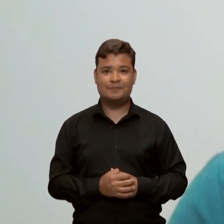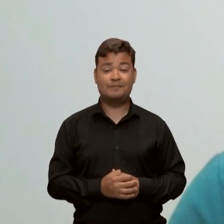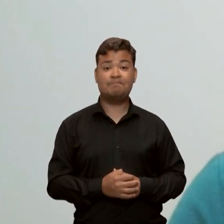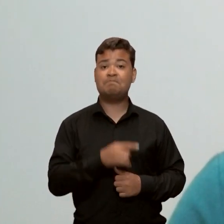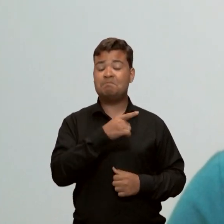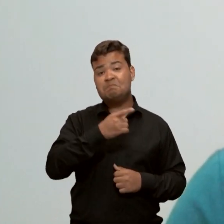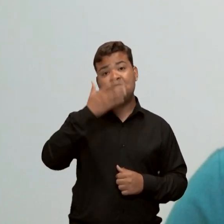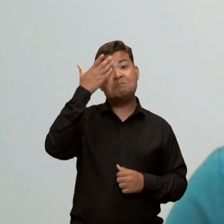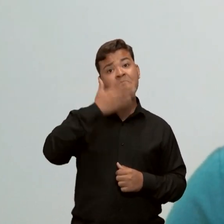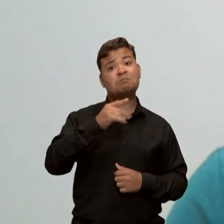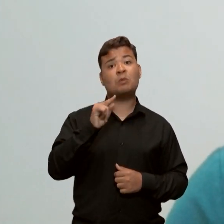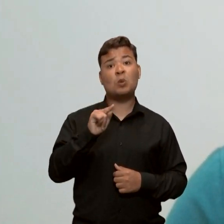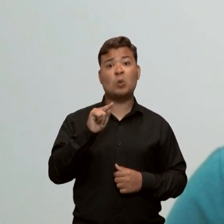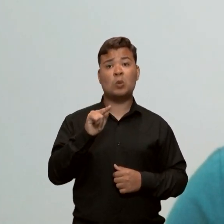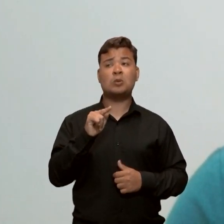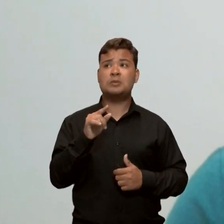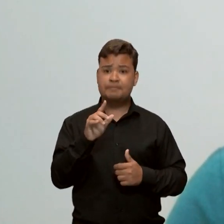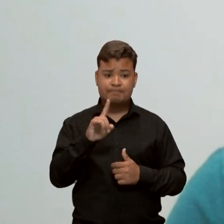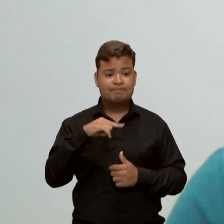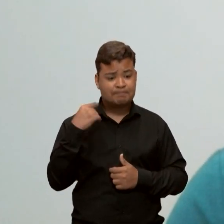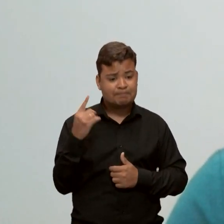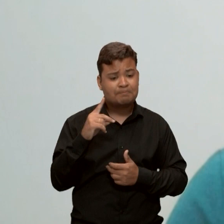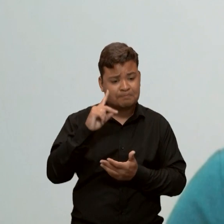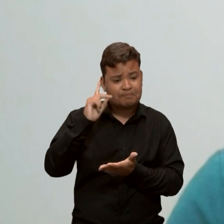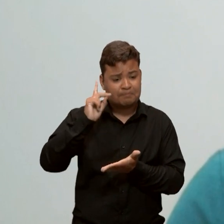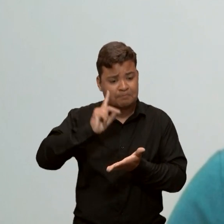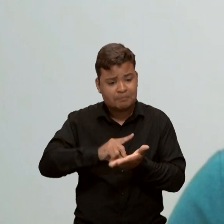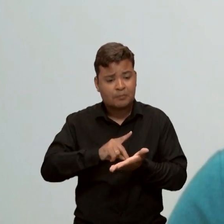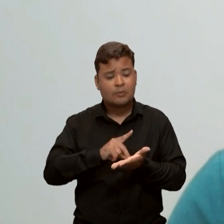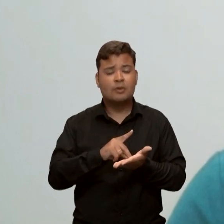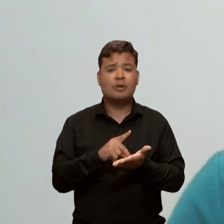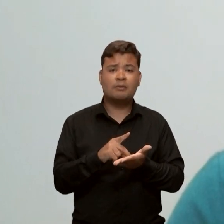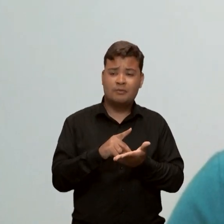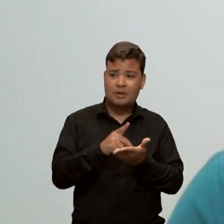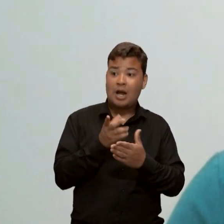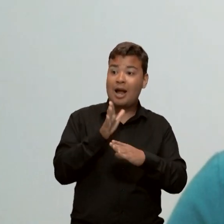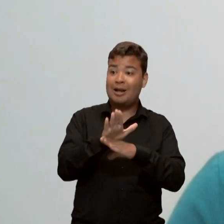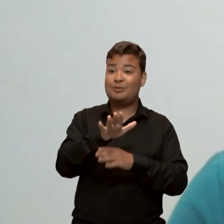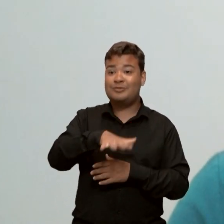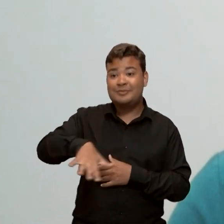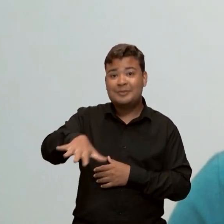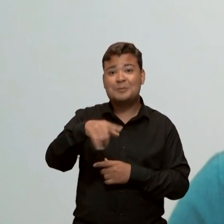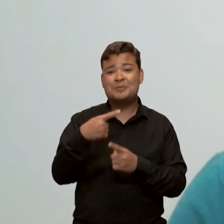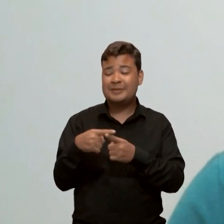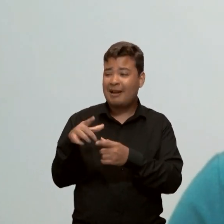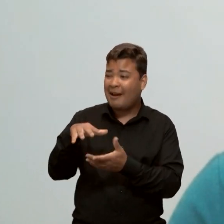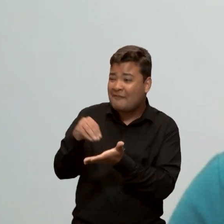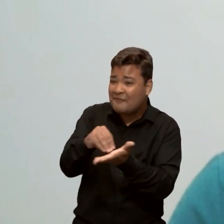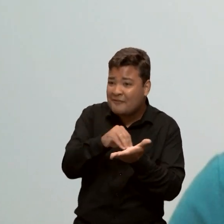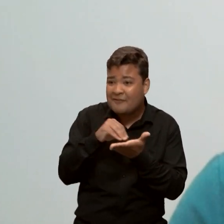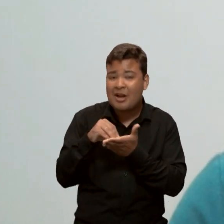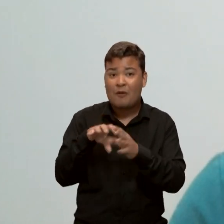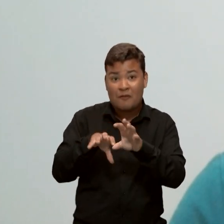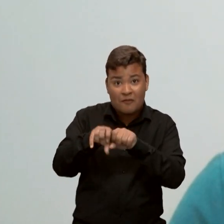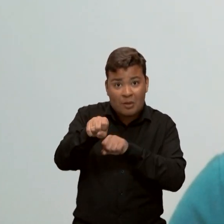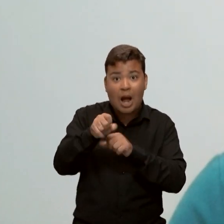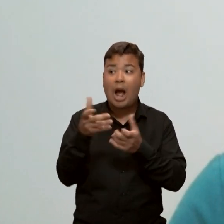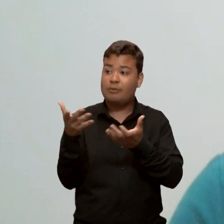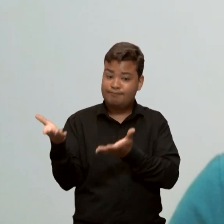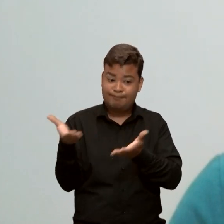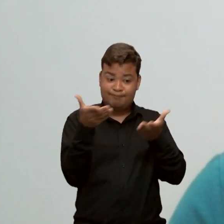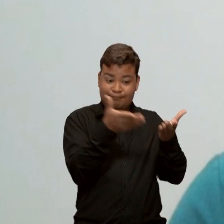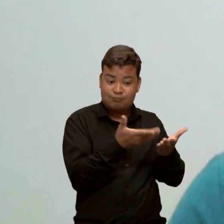gente vai atender uma necessidade, uma demanda que a gente tinha aqui na região centro-oeste do